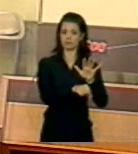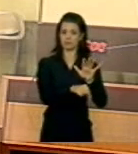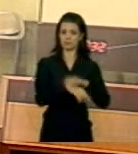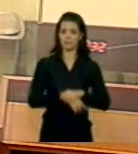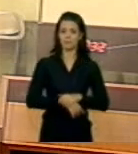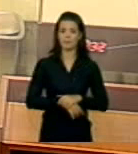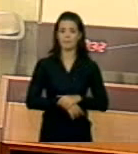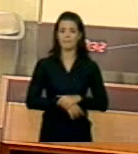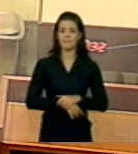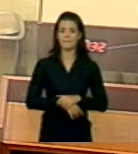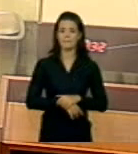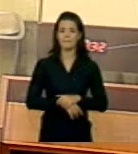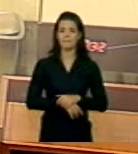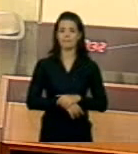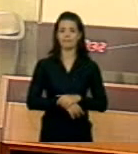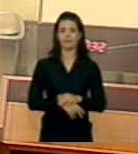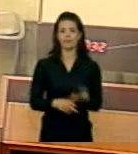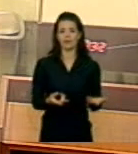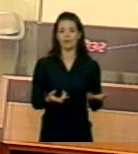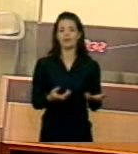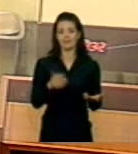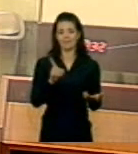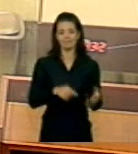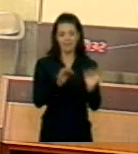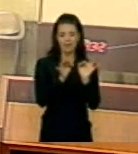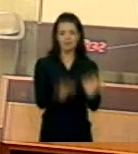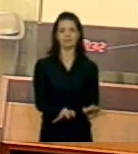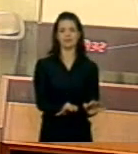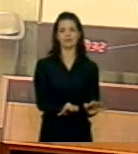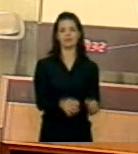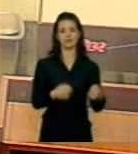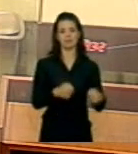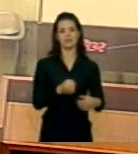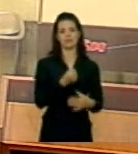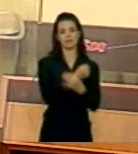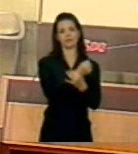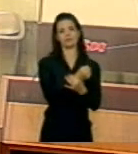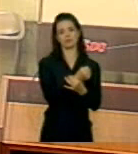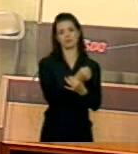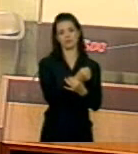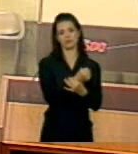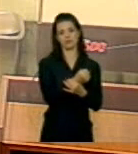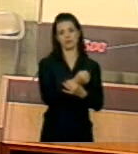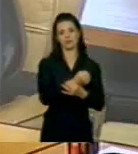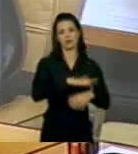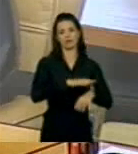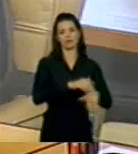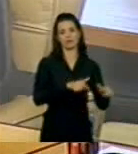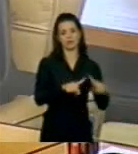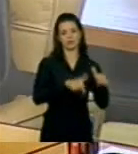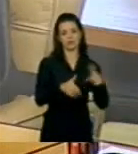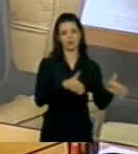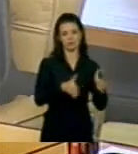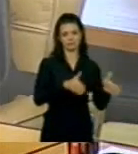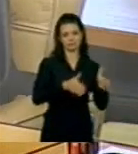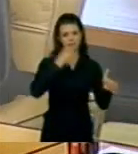peça protocolada, o inegável intuito de conferir ampla proteção ao mandato parlamentar. A